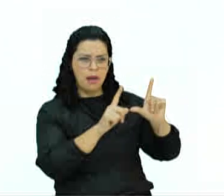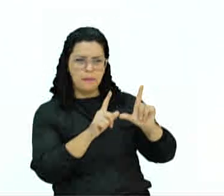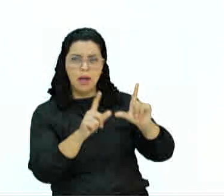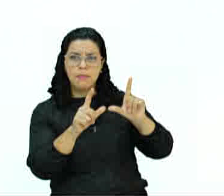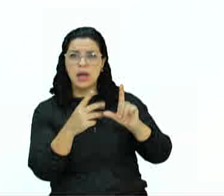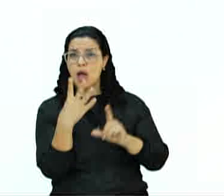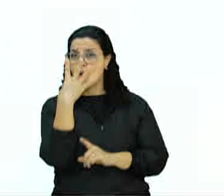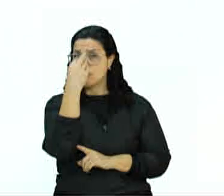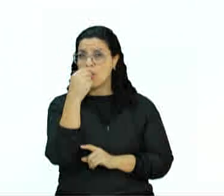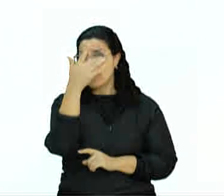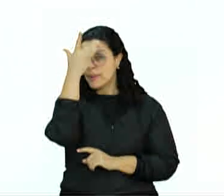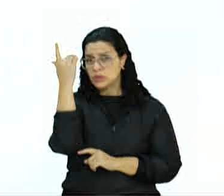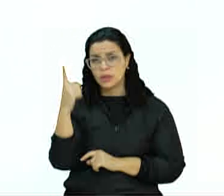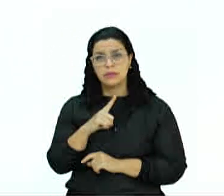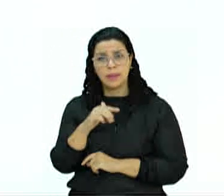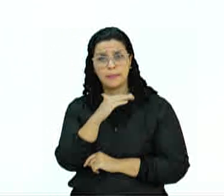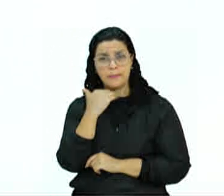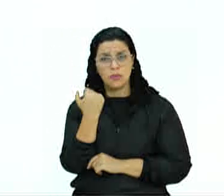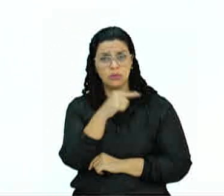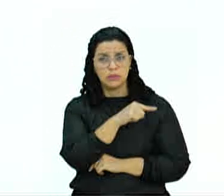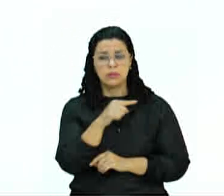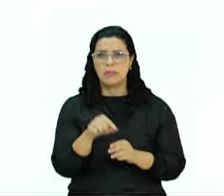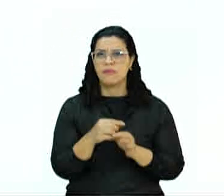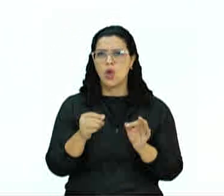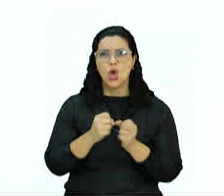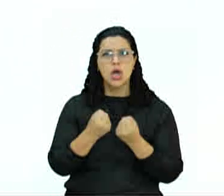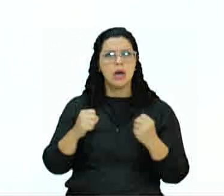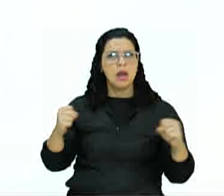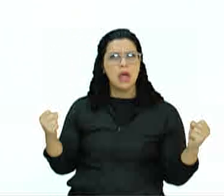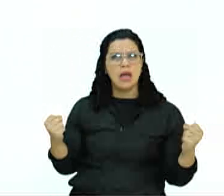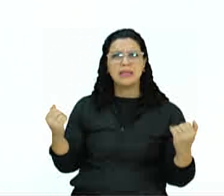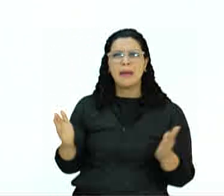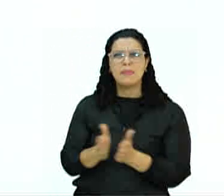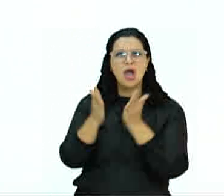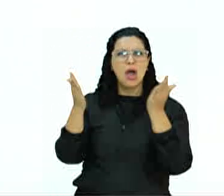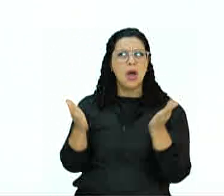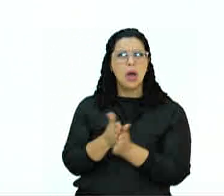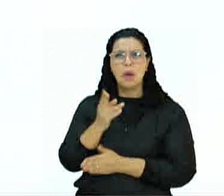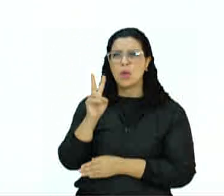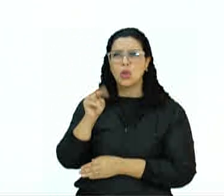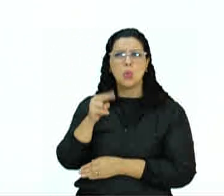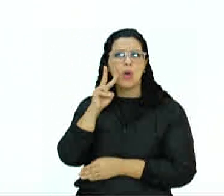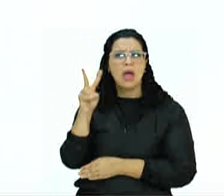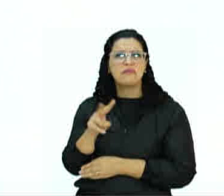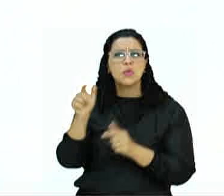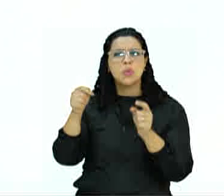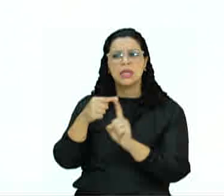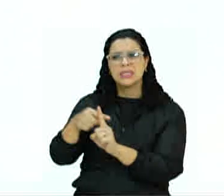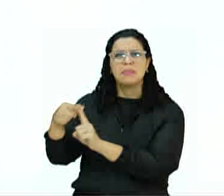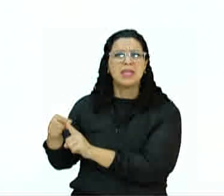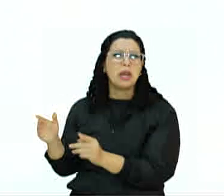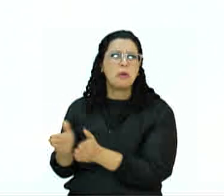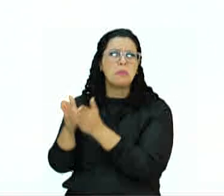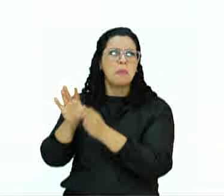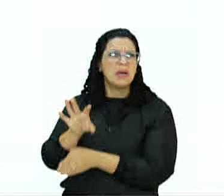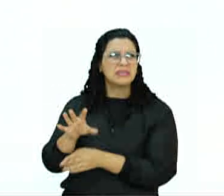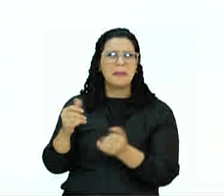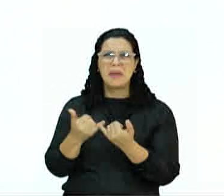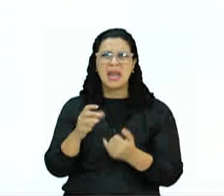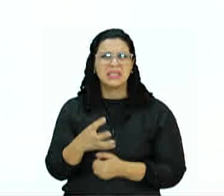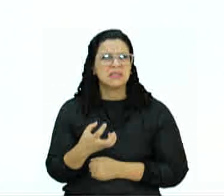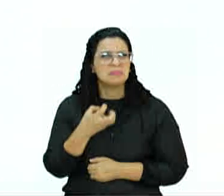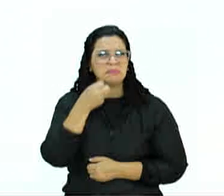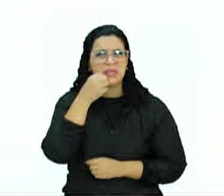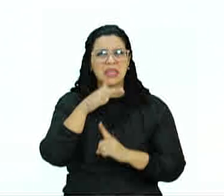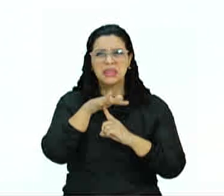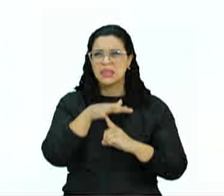retratos esmaltados. É imenso, hein? E tão miserável. Nunca vi um cemitério mais miserável. É